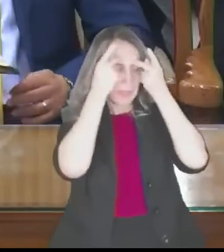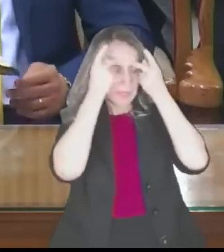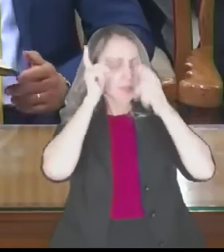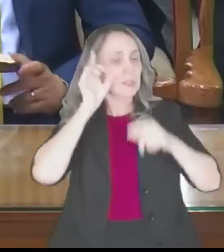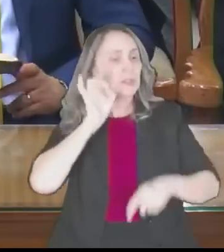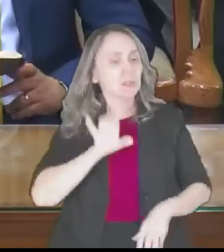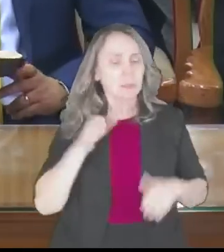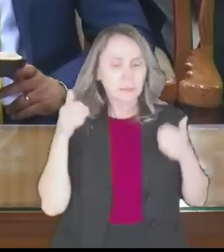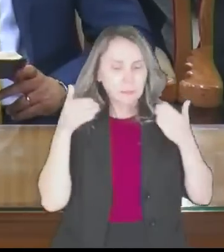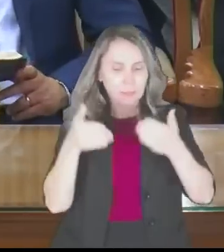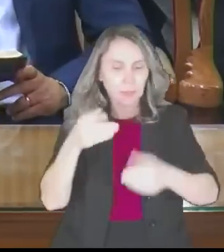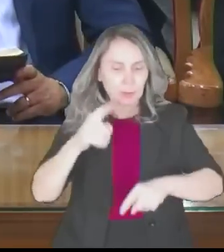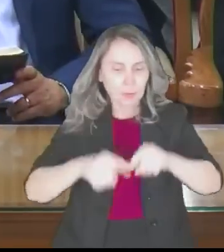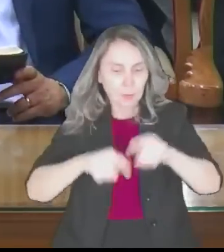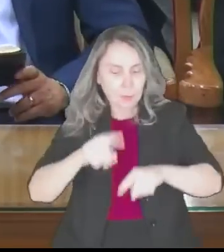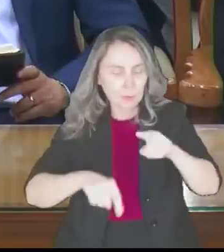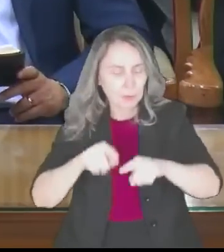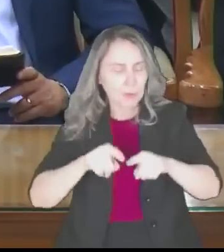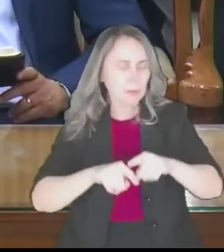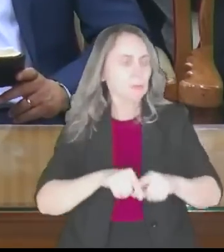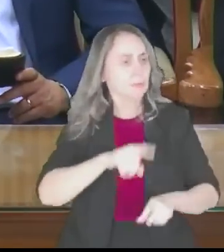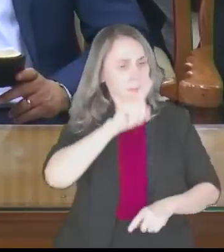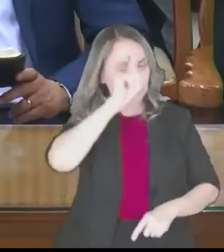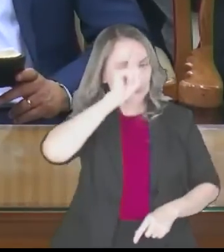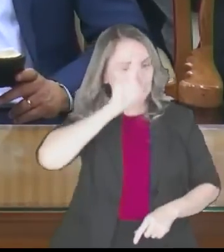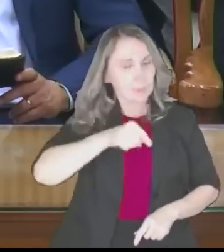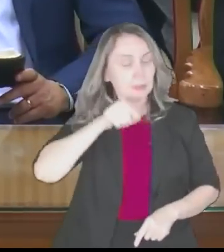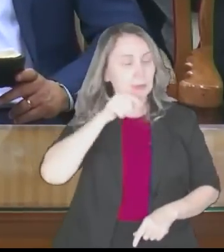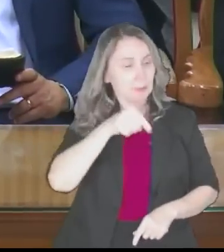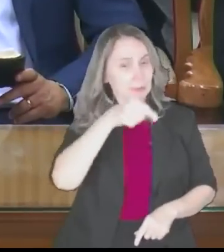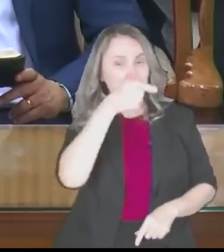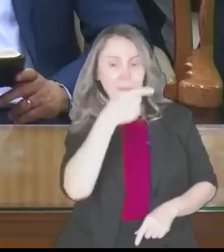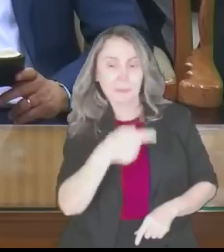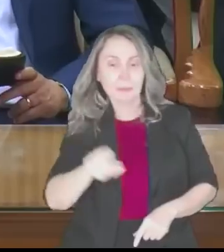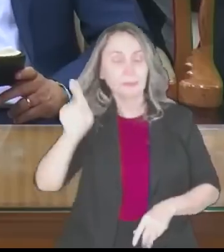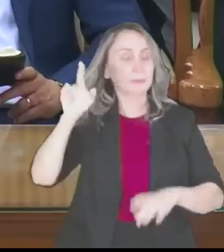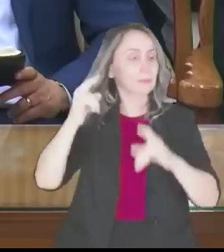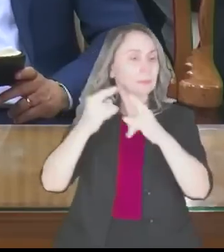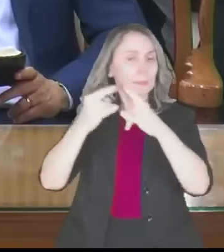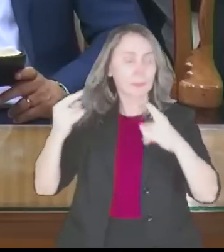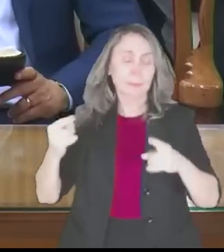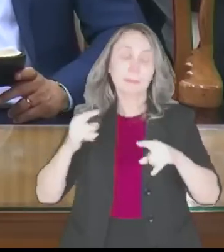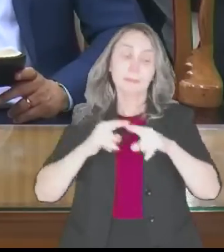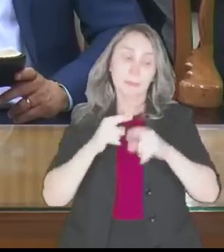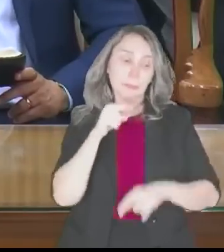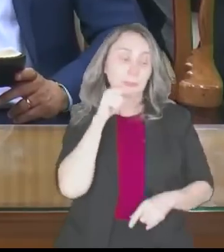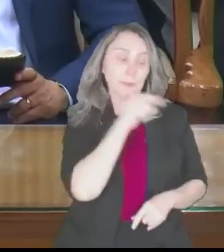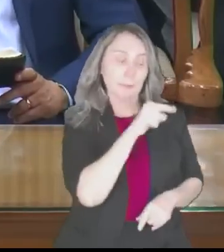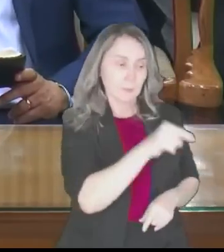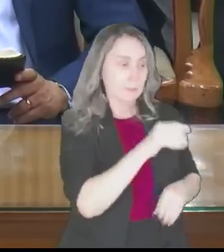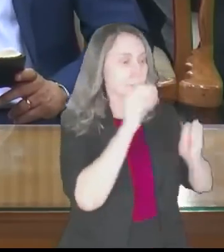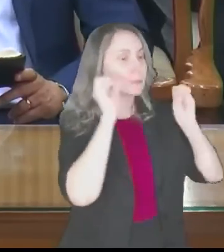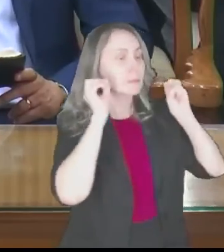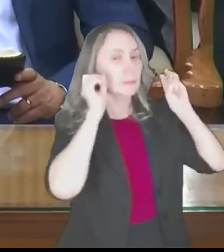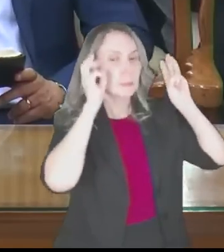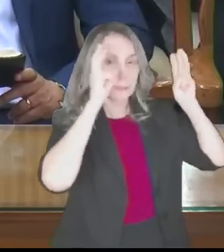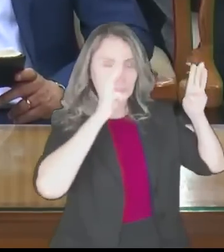materiais. Mande que eles vão para as suas tendas. Porém, tu, Moisés,